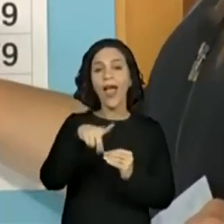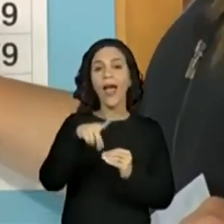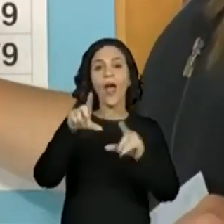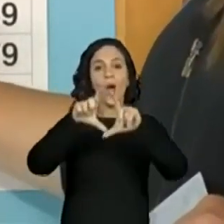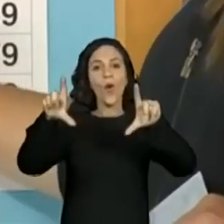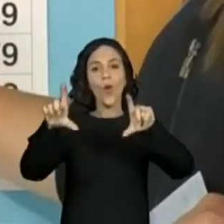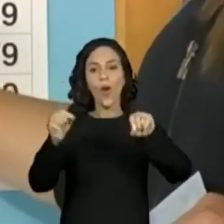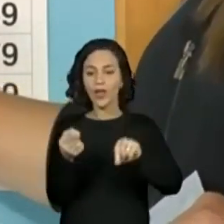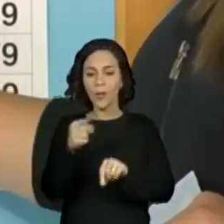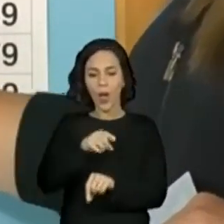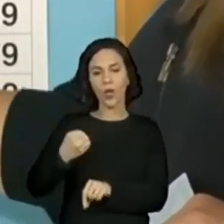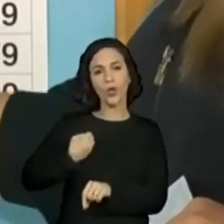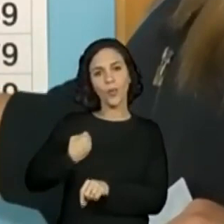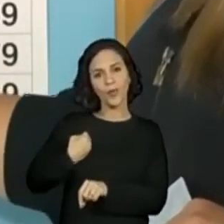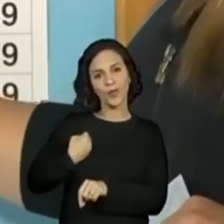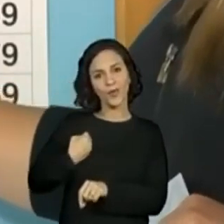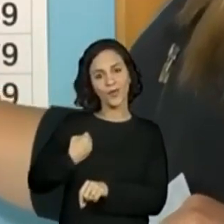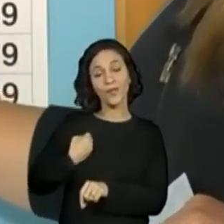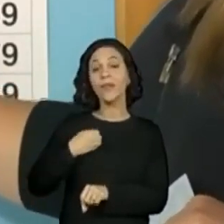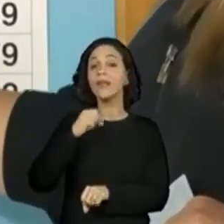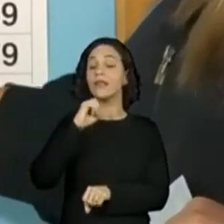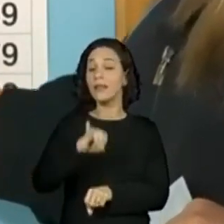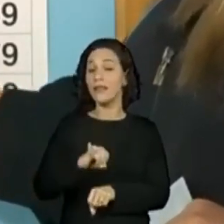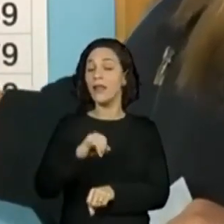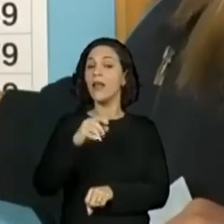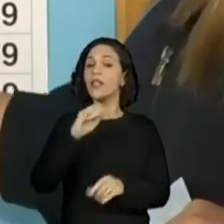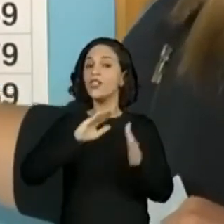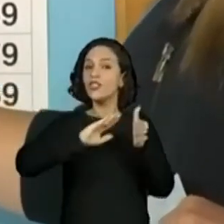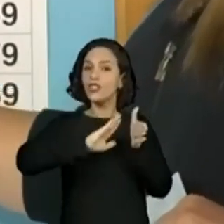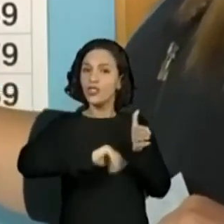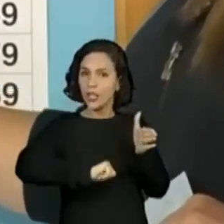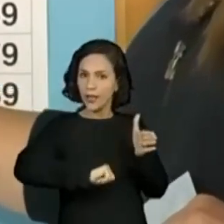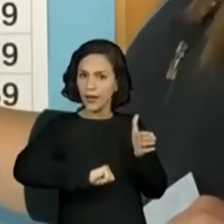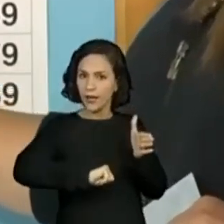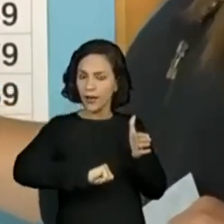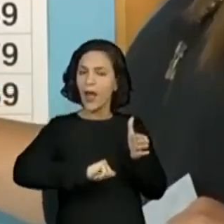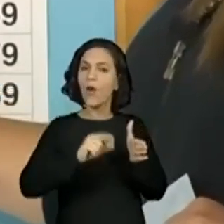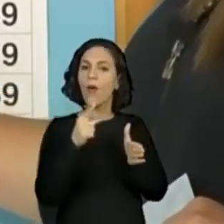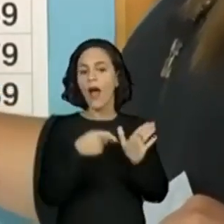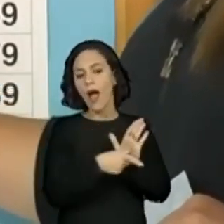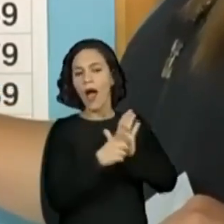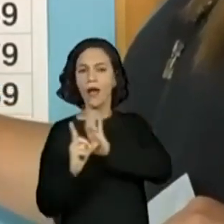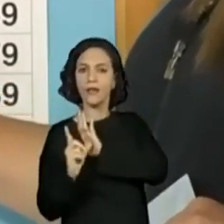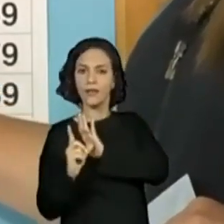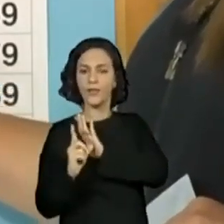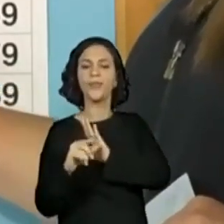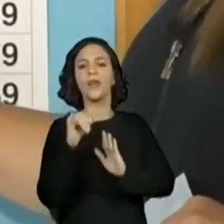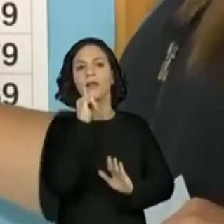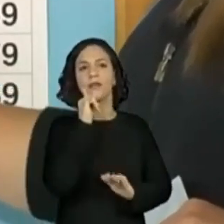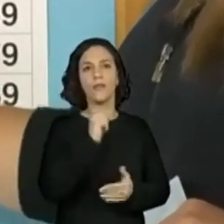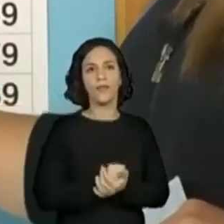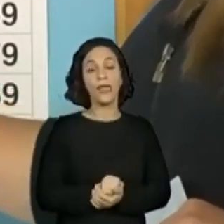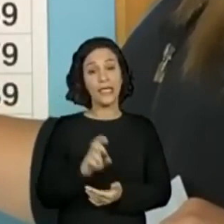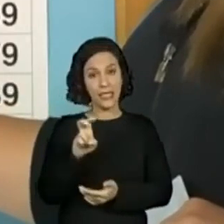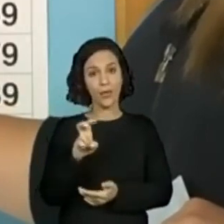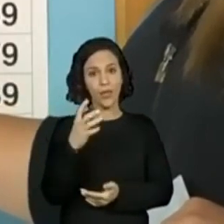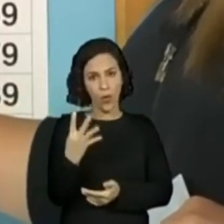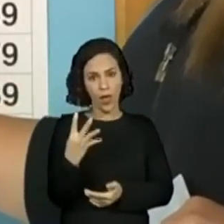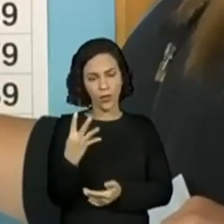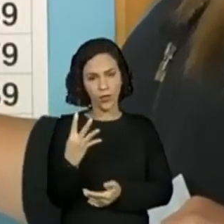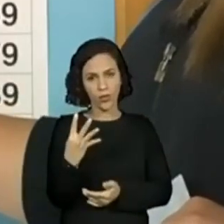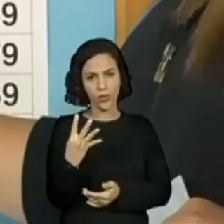sequência. Quando eu retiro mais 1, quando eu diminuo 1, eu tenho o número anterior. Por exemplo,